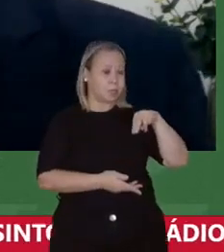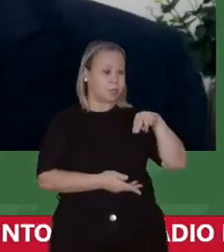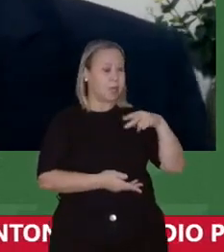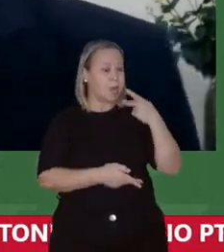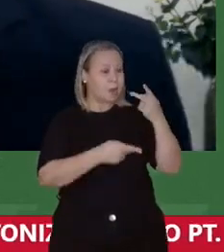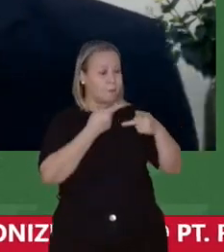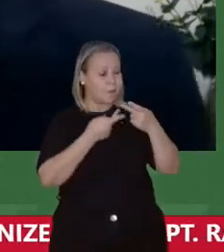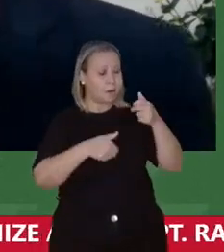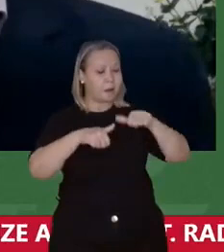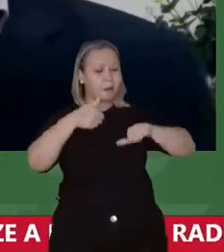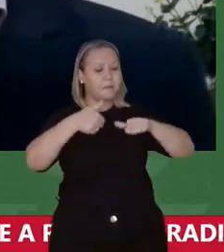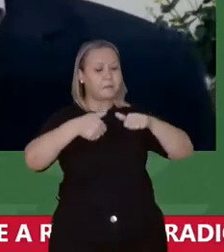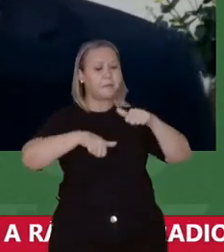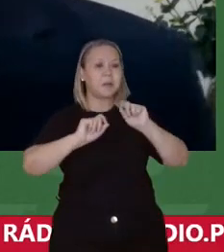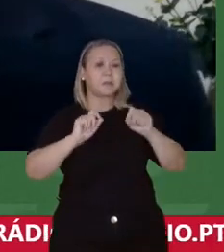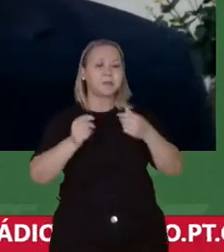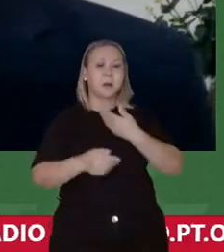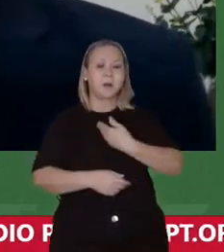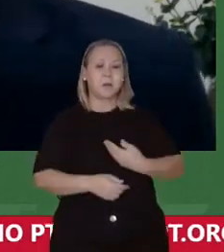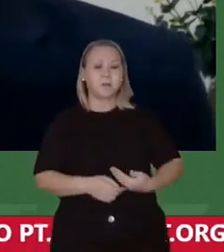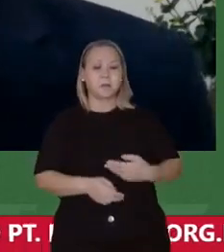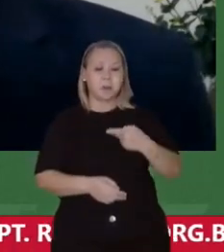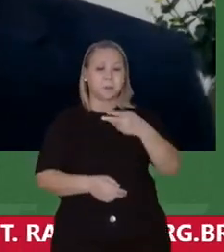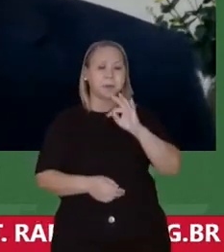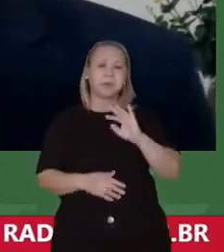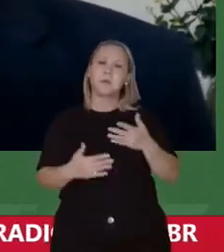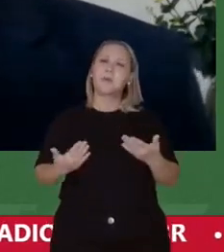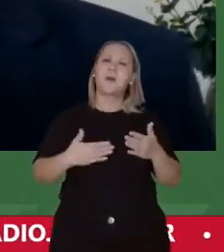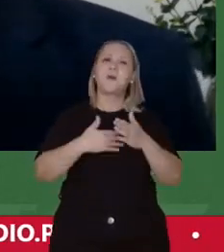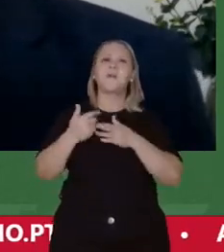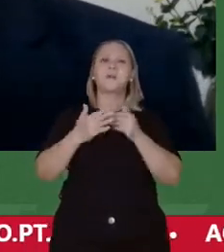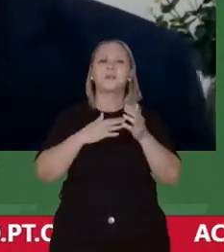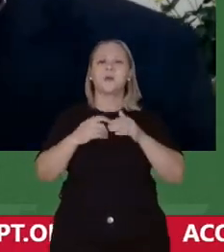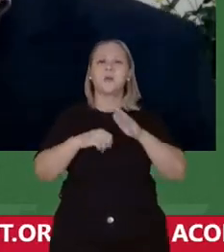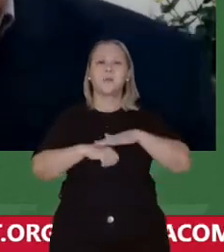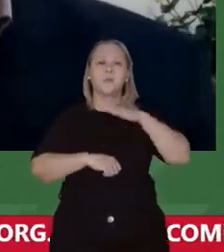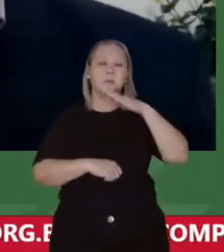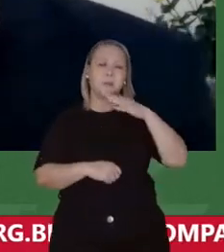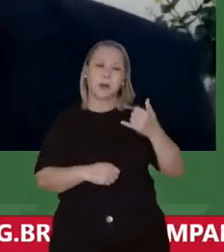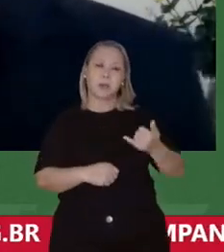sua avaliação, qual foi uma ação mais importante da